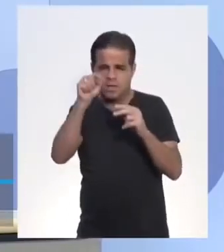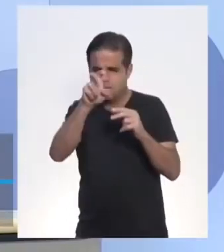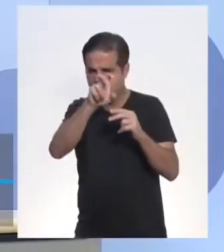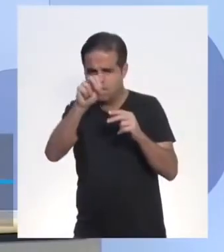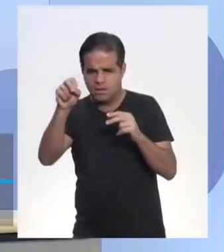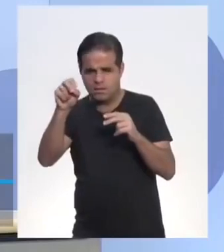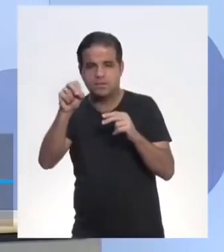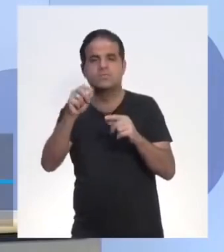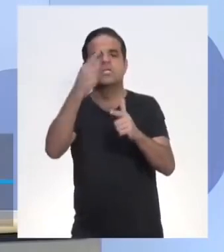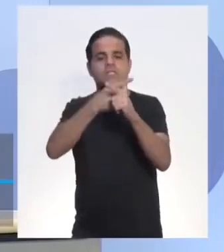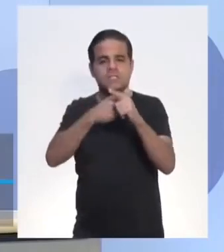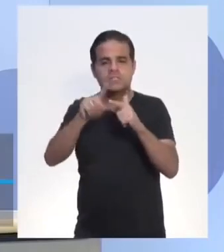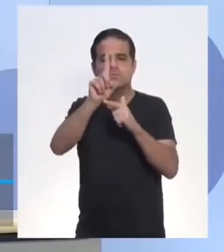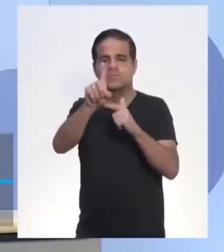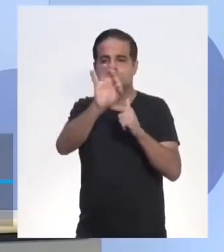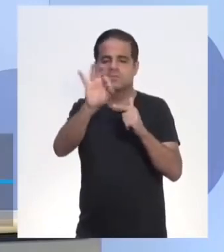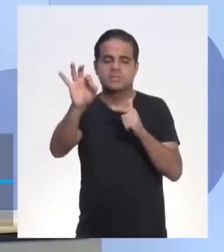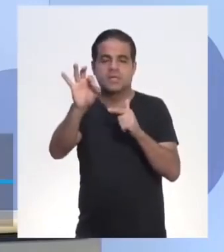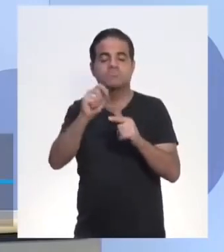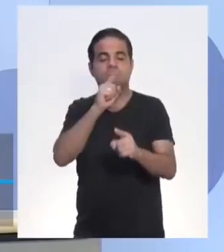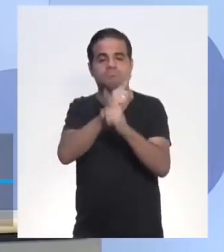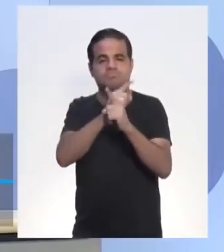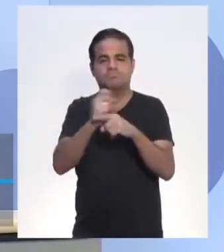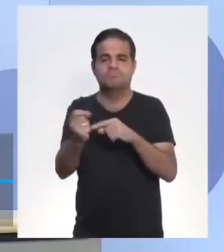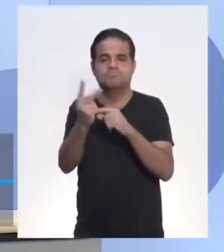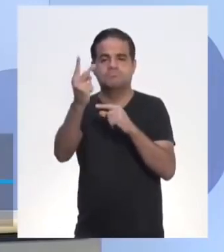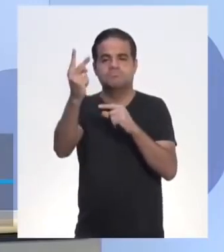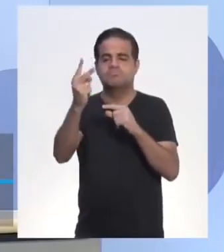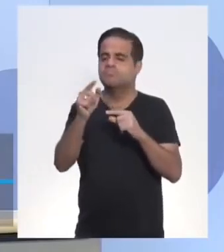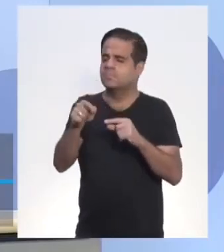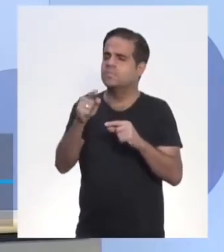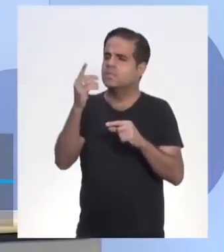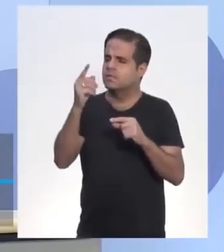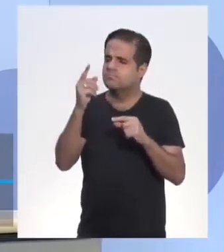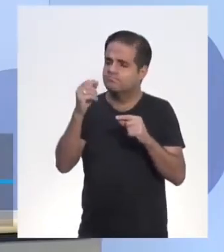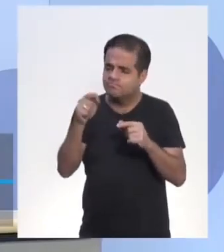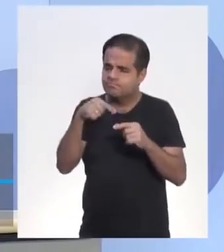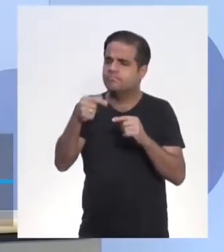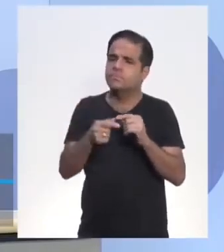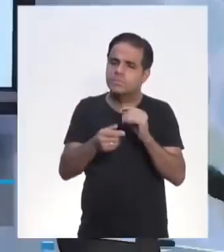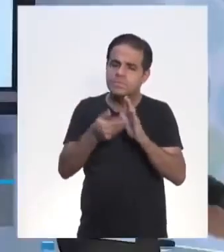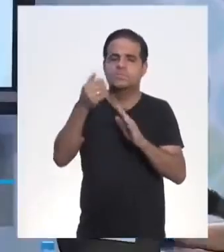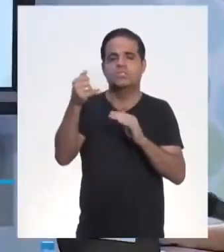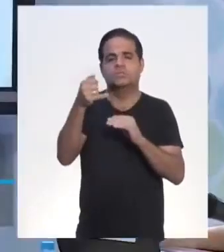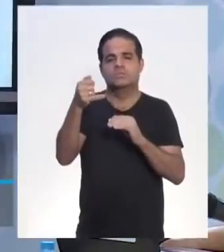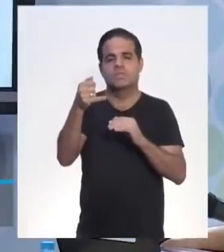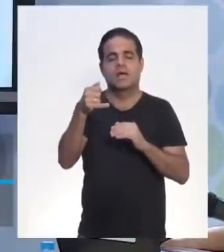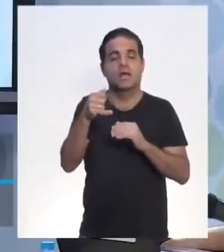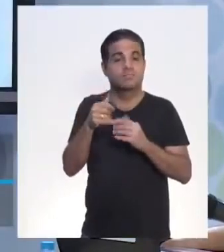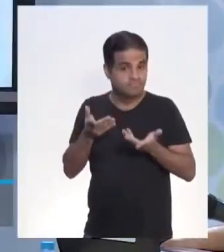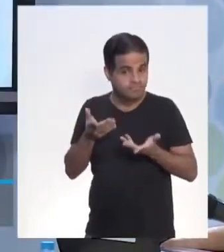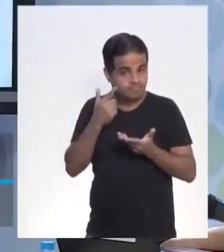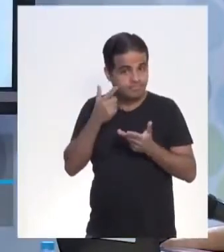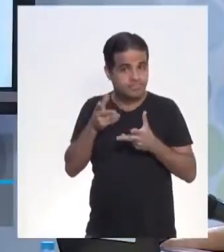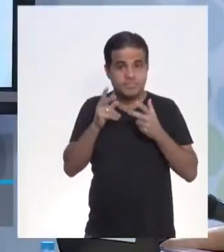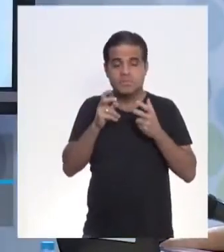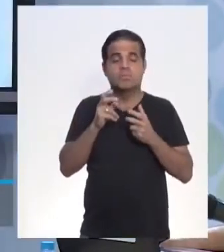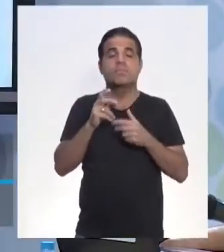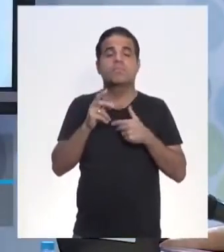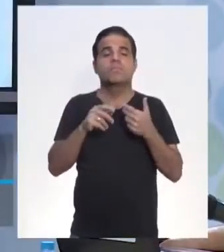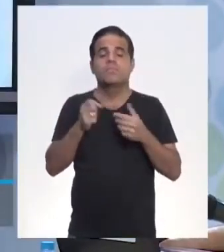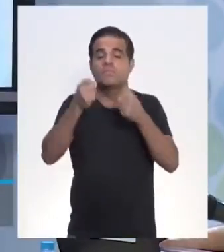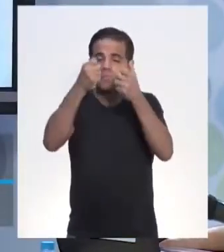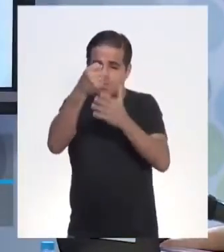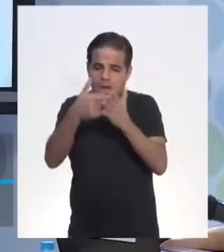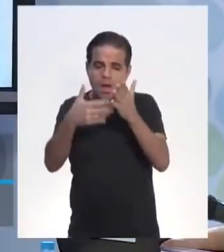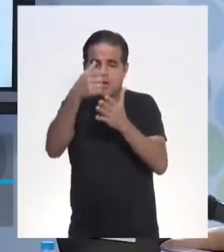3.500 / sem encontrou esse valor aí você subtrai perceberam não foi feito o cálculo Mas